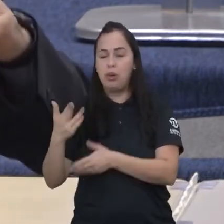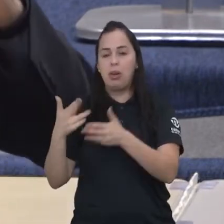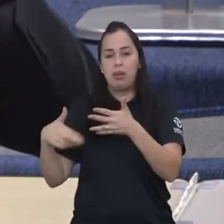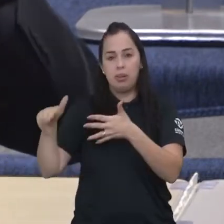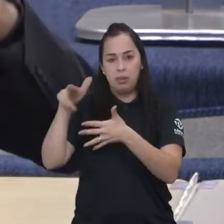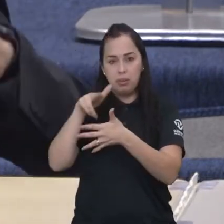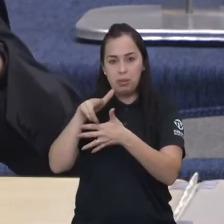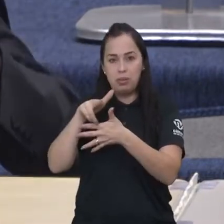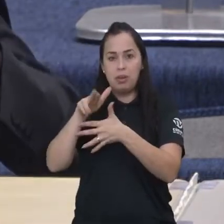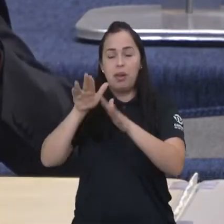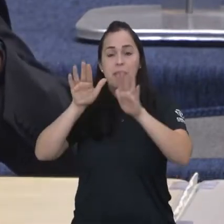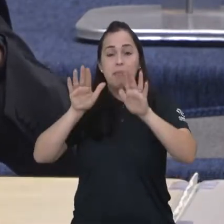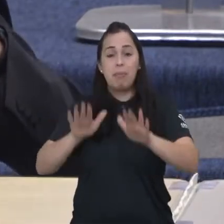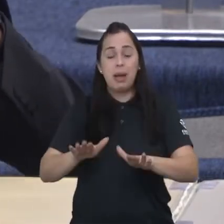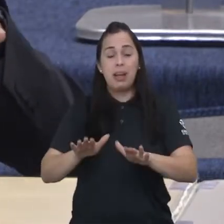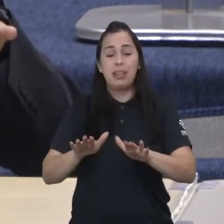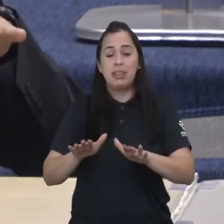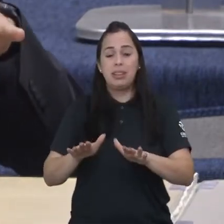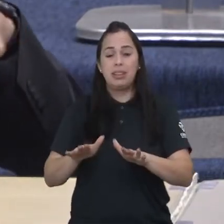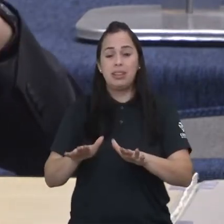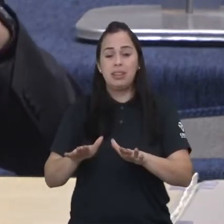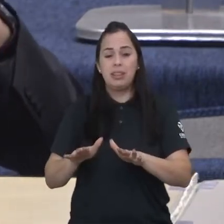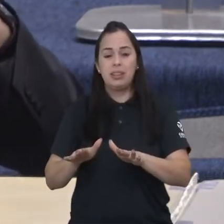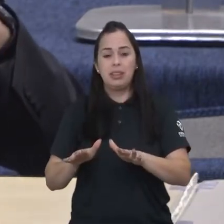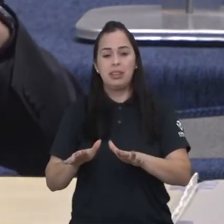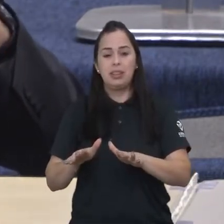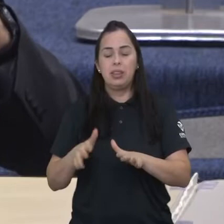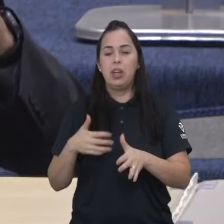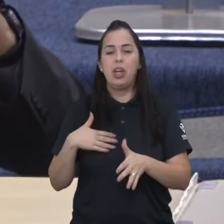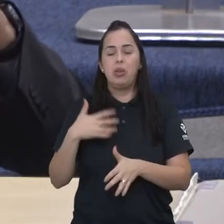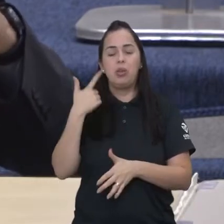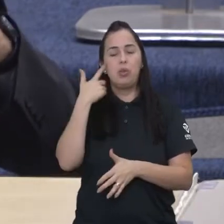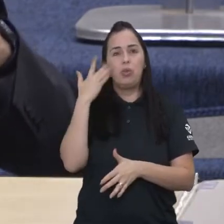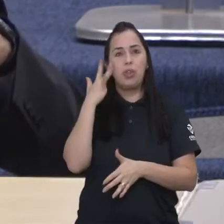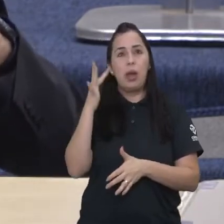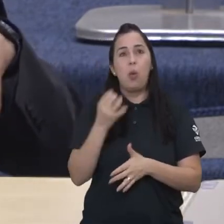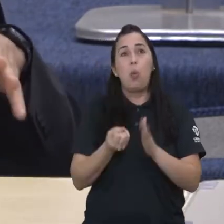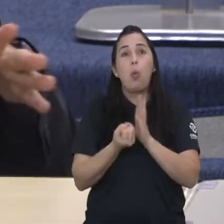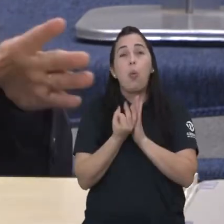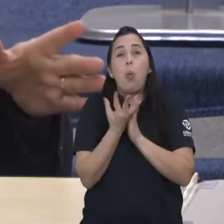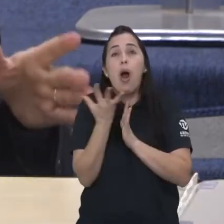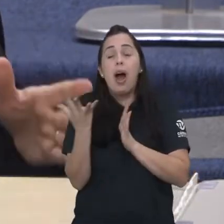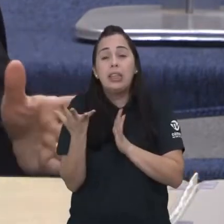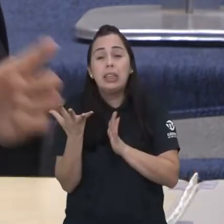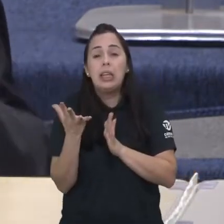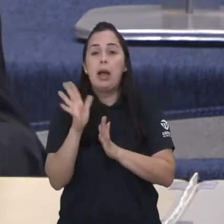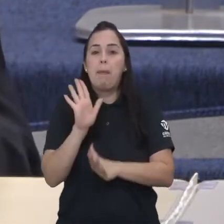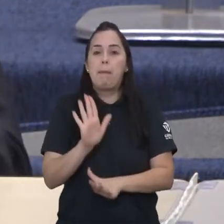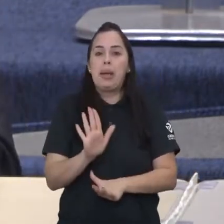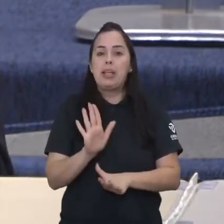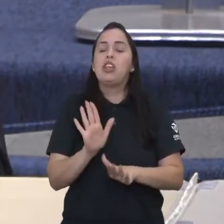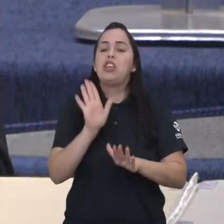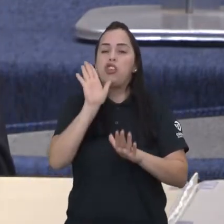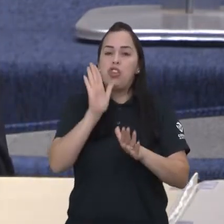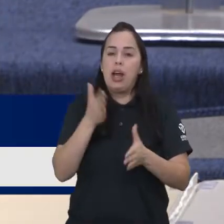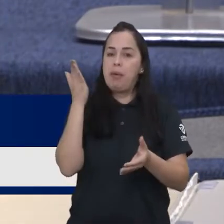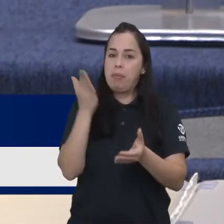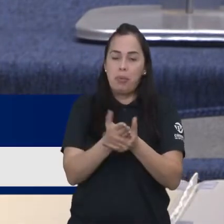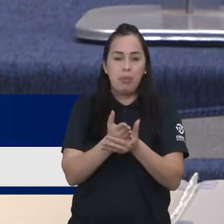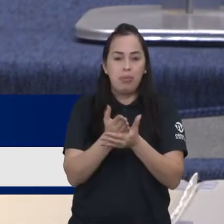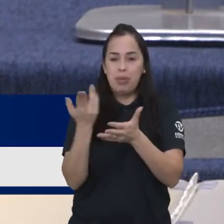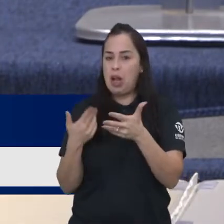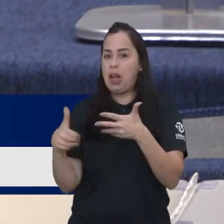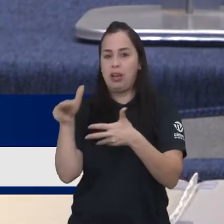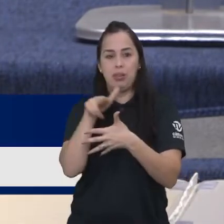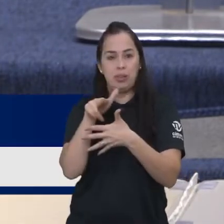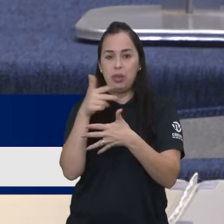na reforma dessas decisões. Então, tem, eu não sei se são sentenças, a não fez esse levantamento ainda, mas são pelo menos dezenas de ações que já não